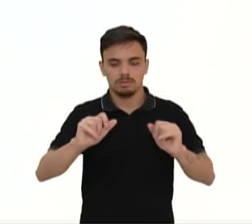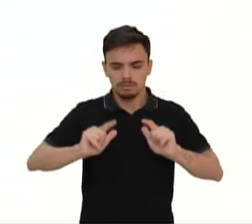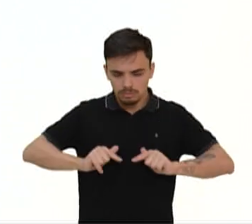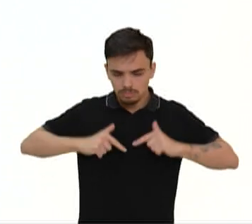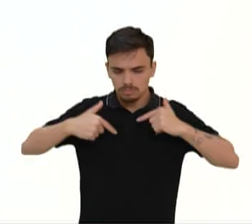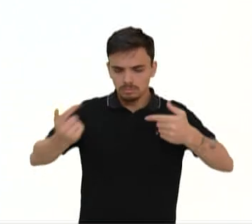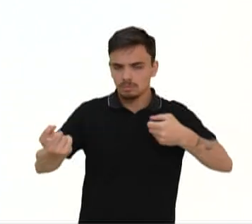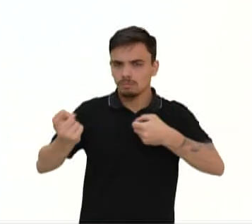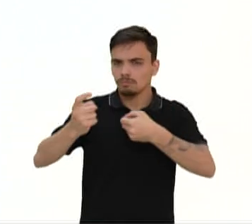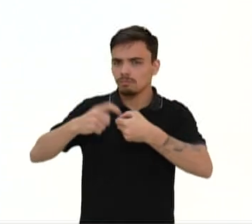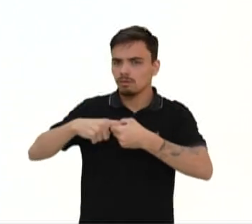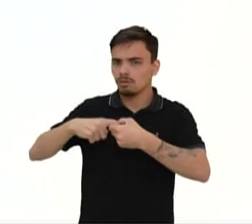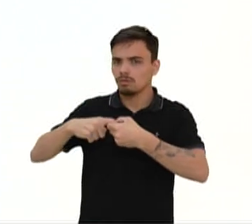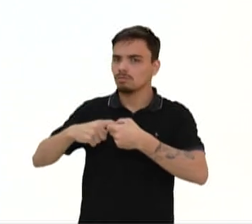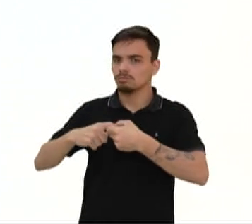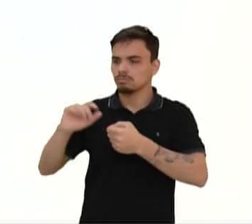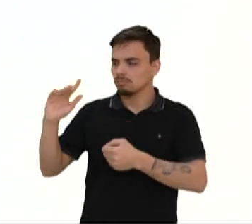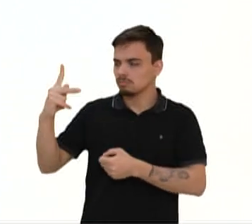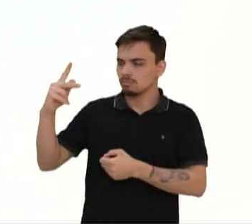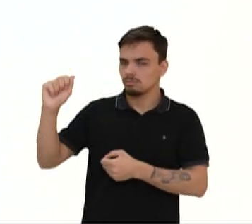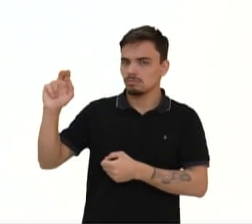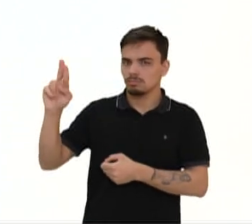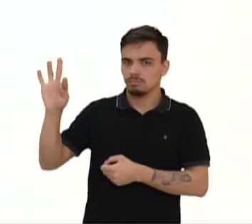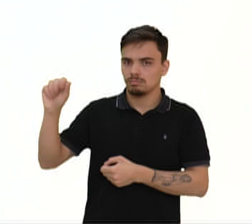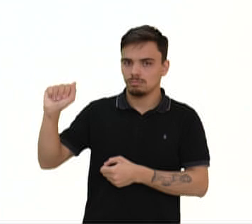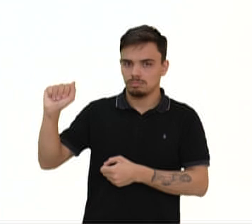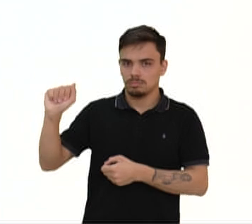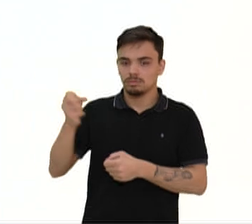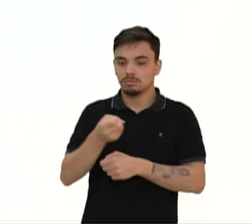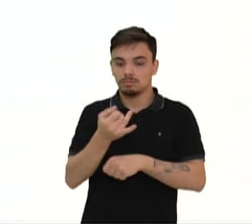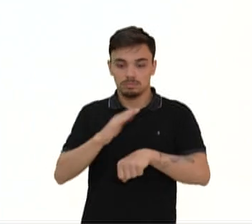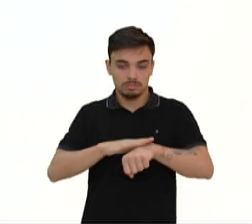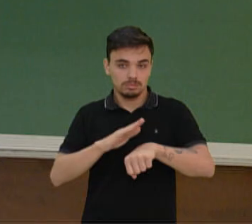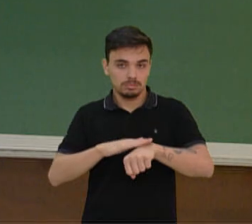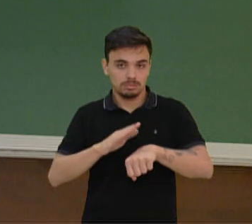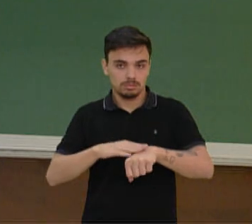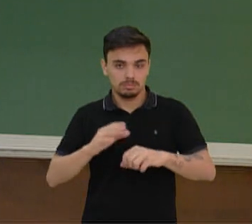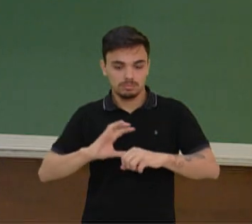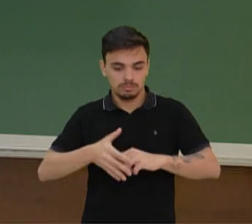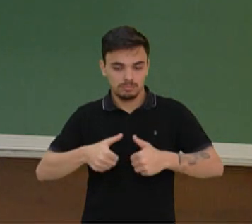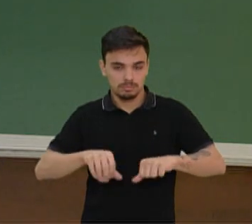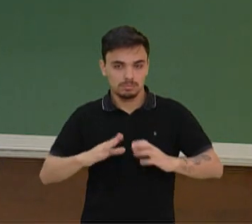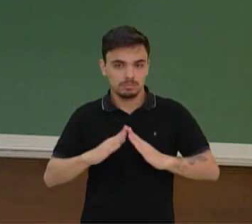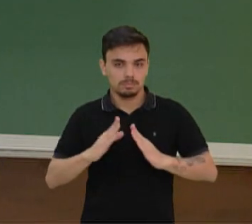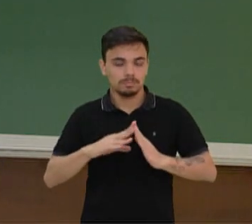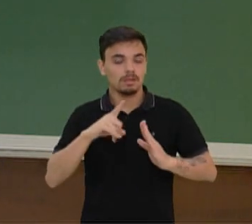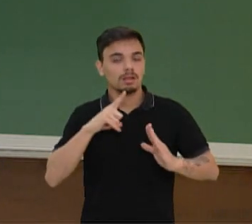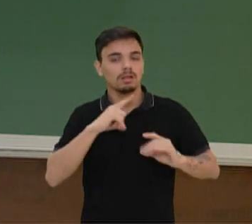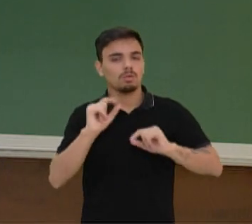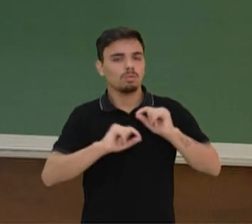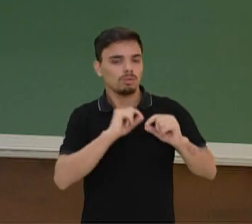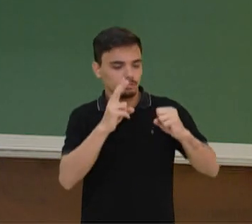sustentáveis voltam à pauta durante o período de isolamento. Veja, eu tenho aqui o verbo